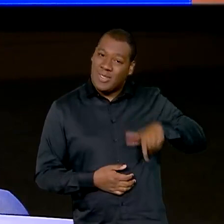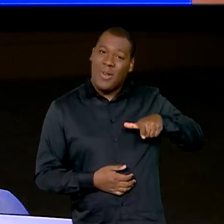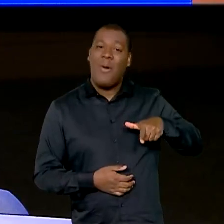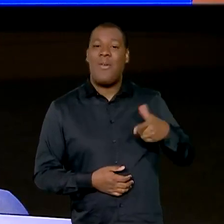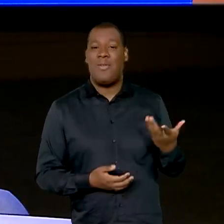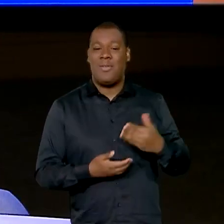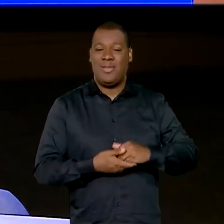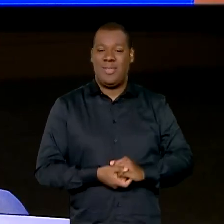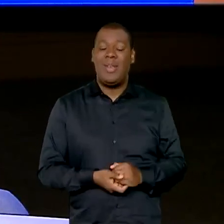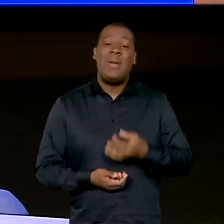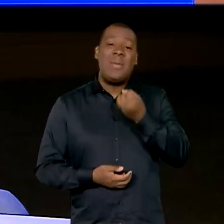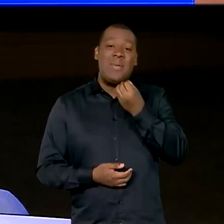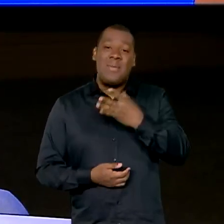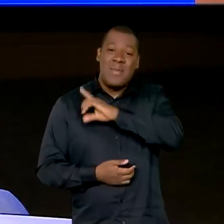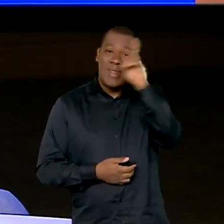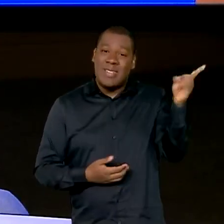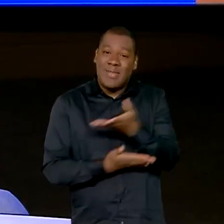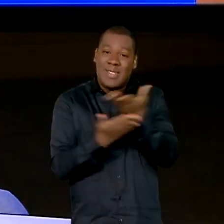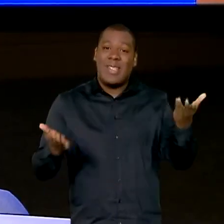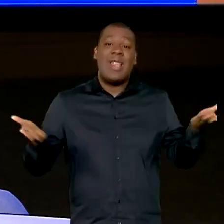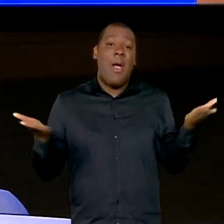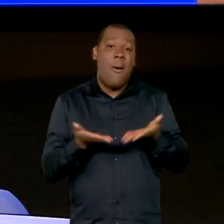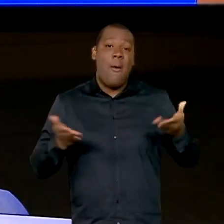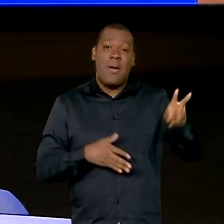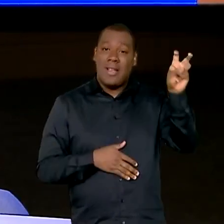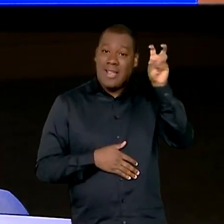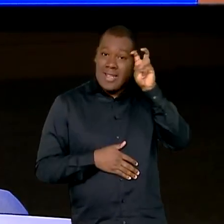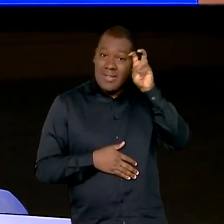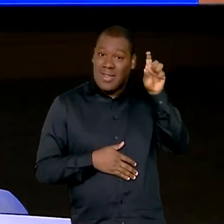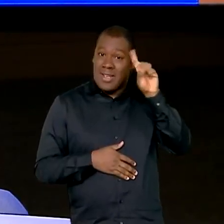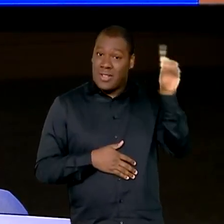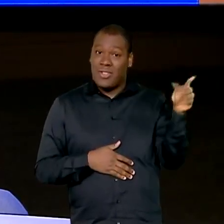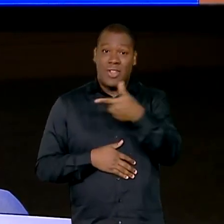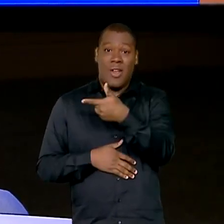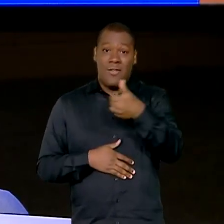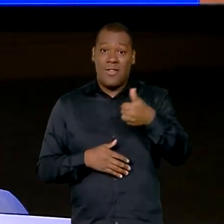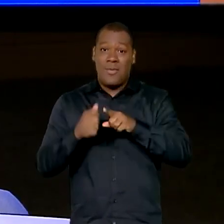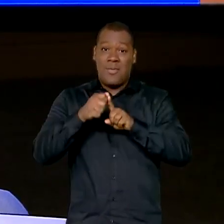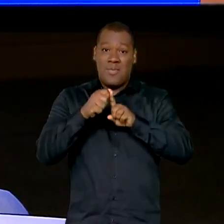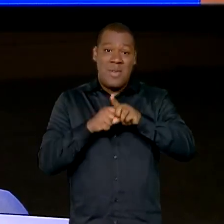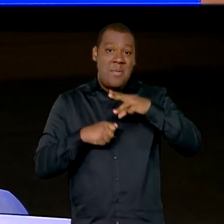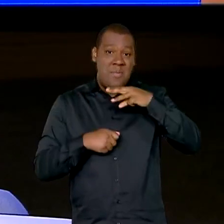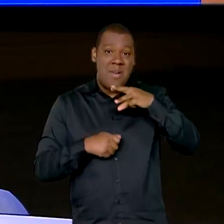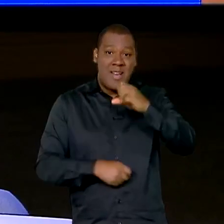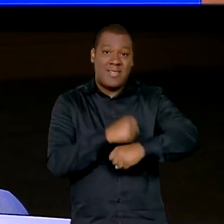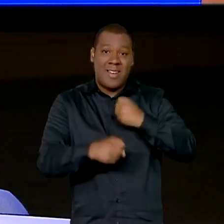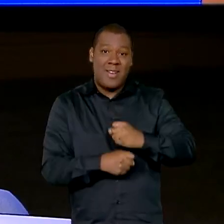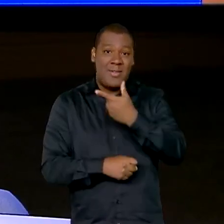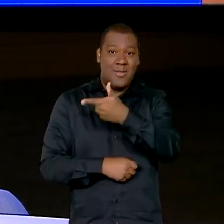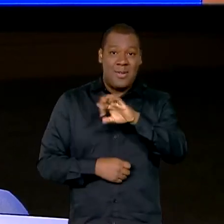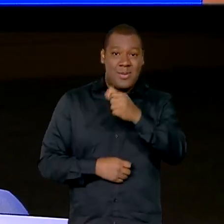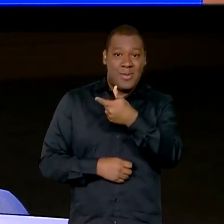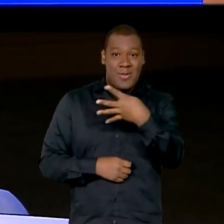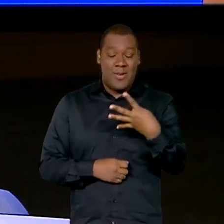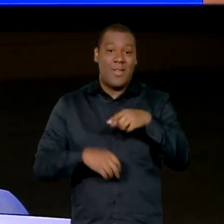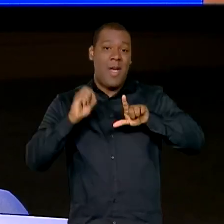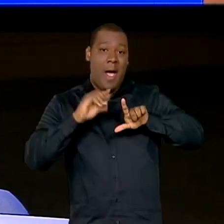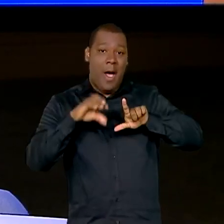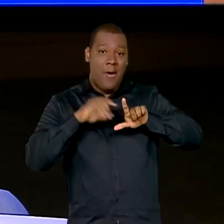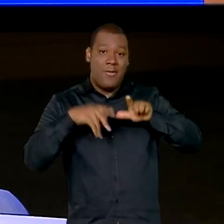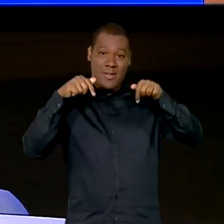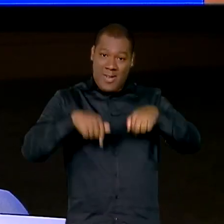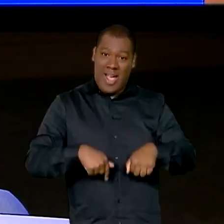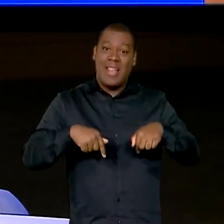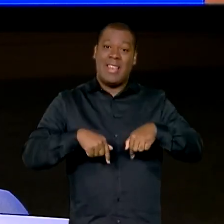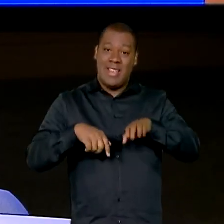extraordinária, um excelente dia para você. Hoje é quinta-feira, 21 de março de 2024. Estamos ao vivo, direto dos